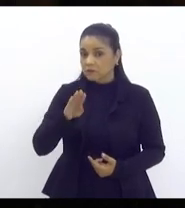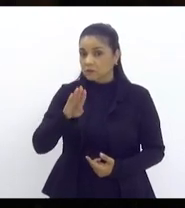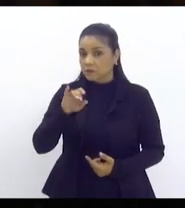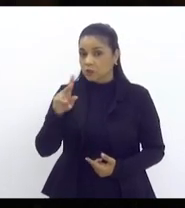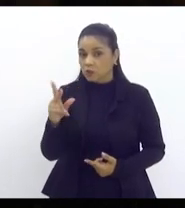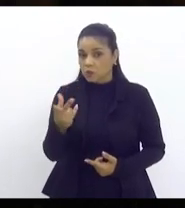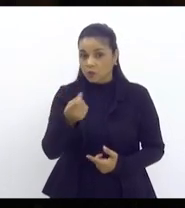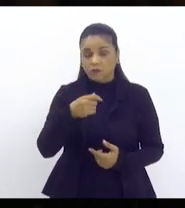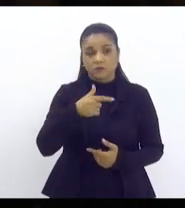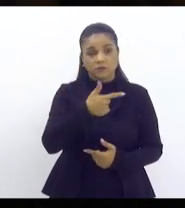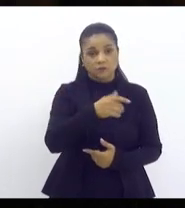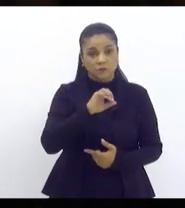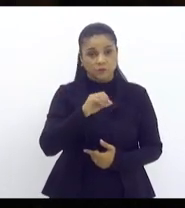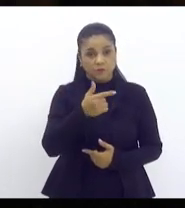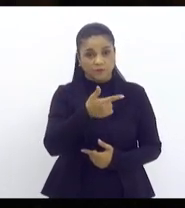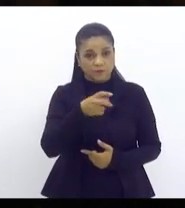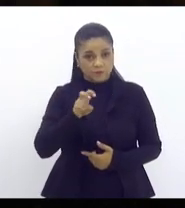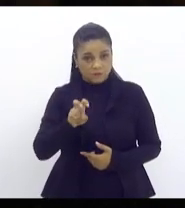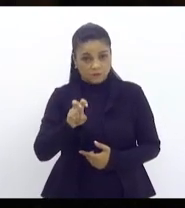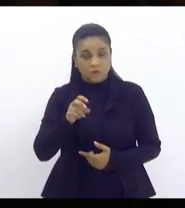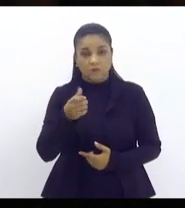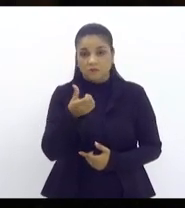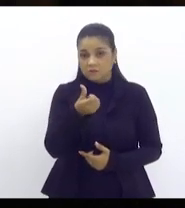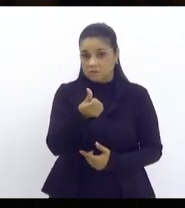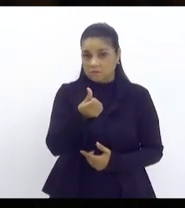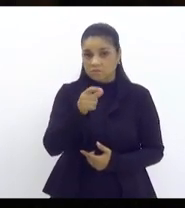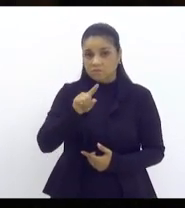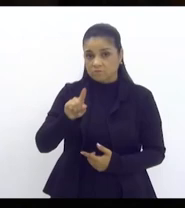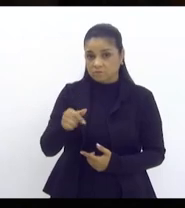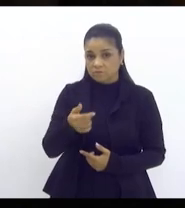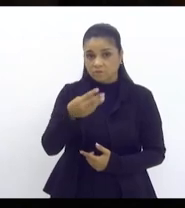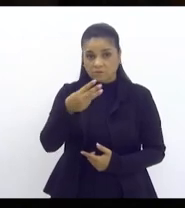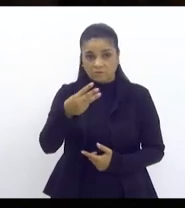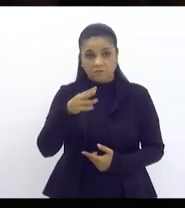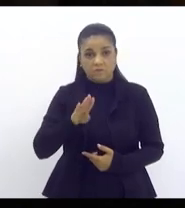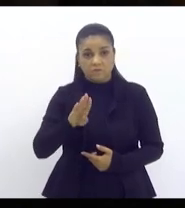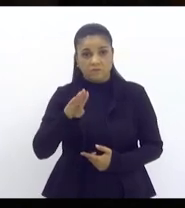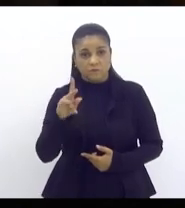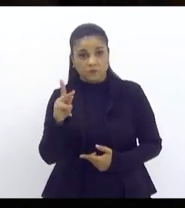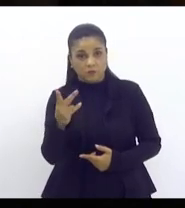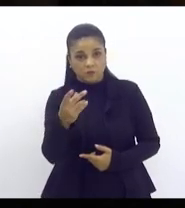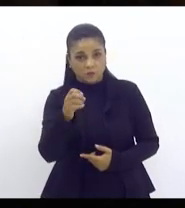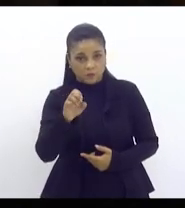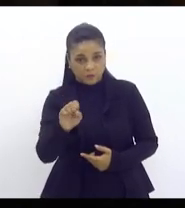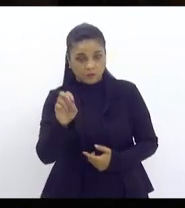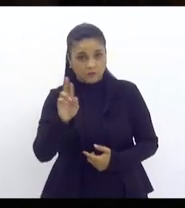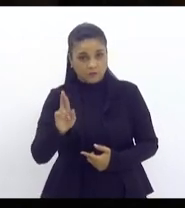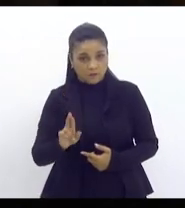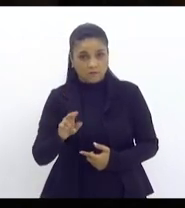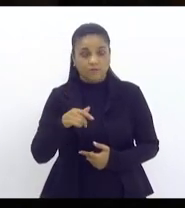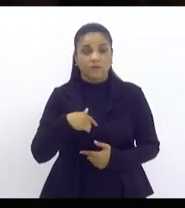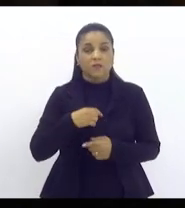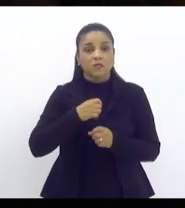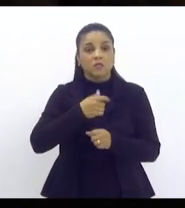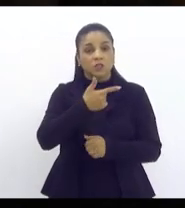de 2025 era 6,3 bilhões de reais. E o